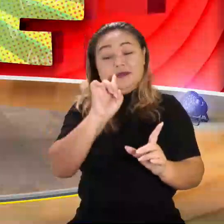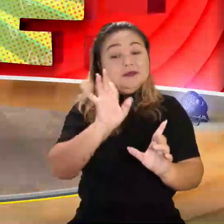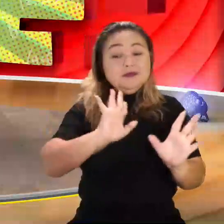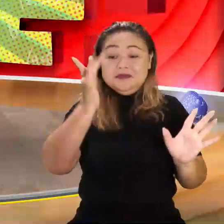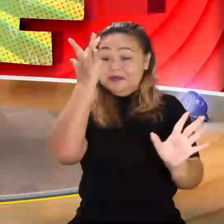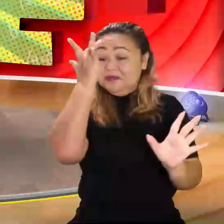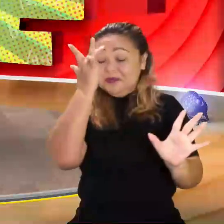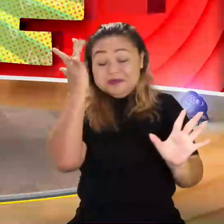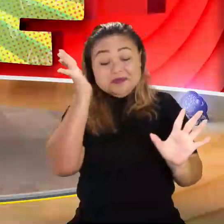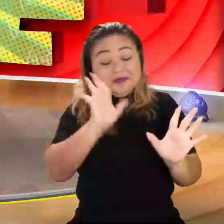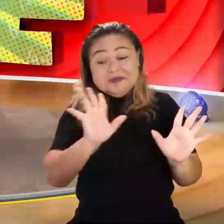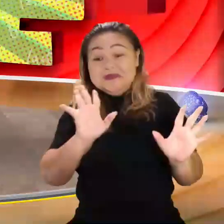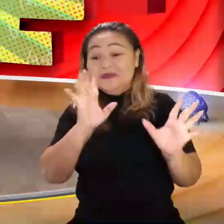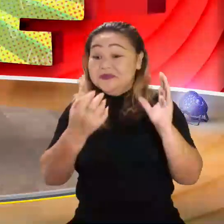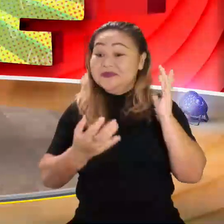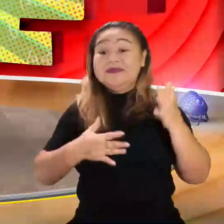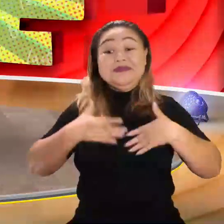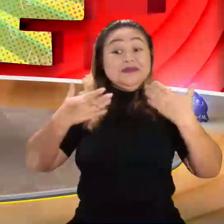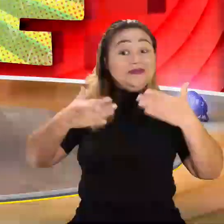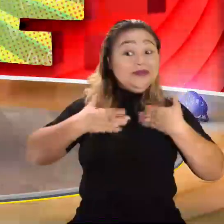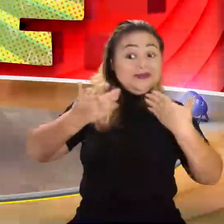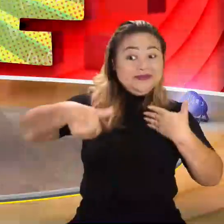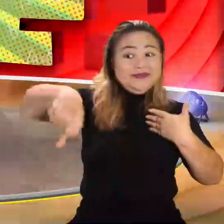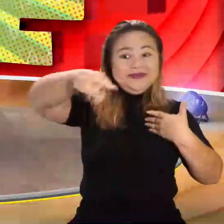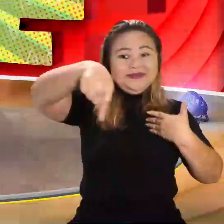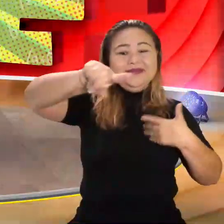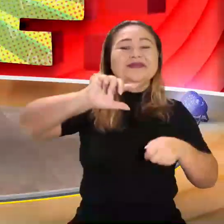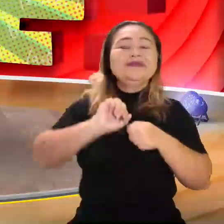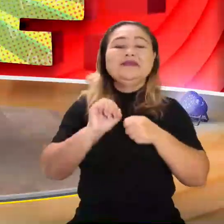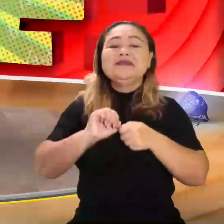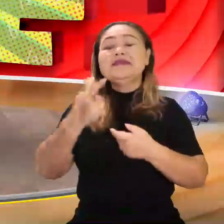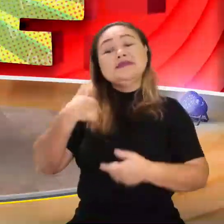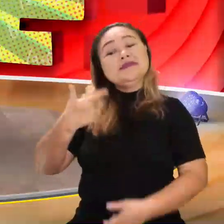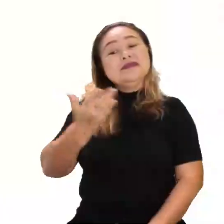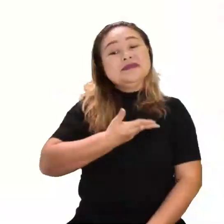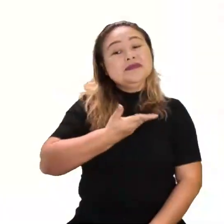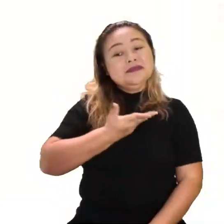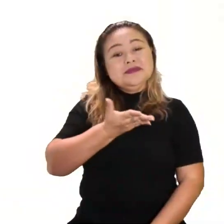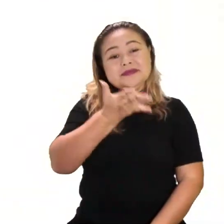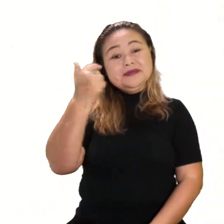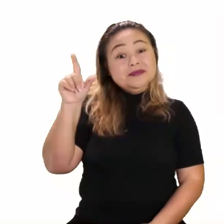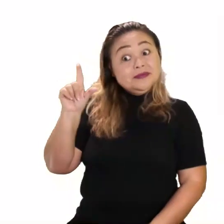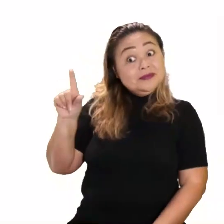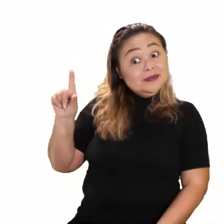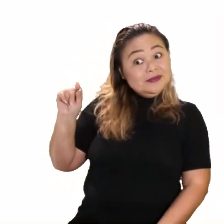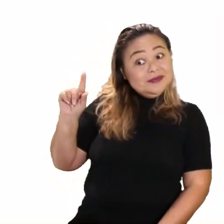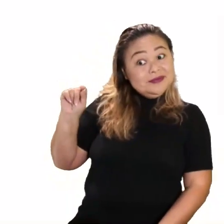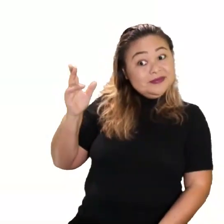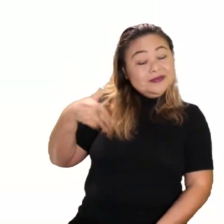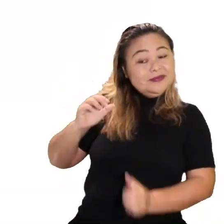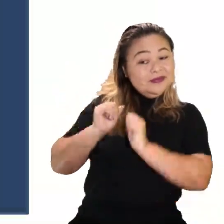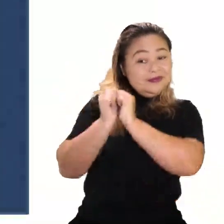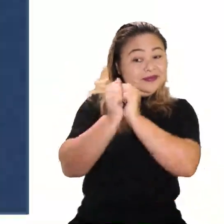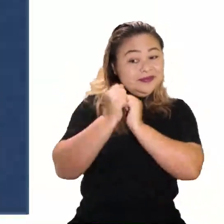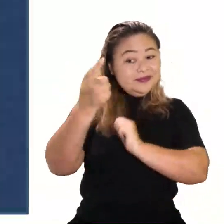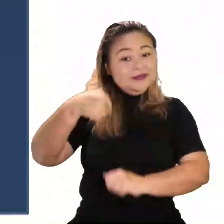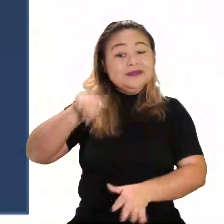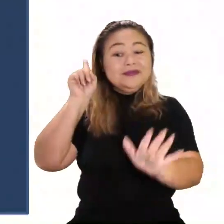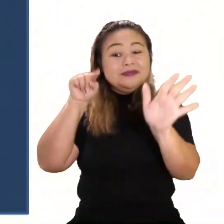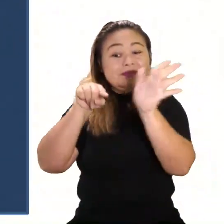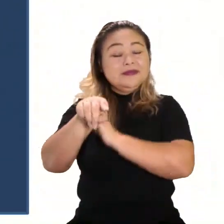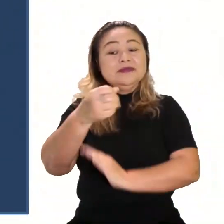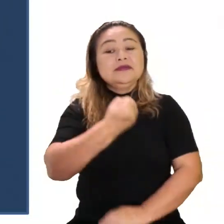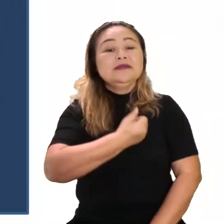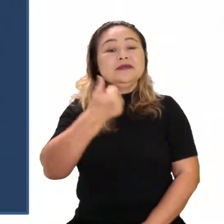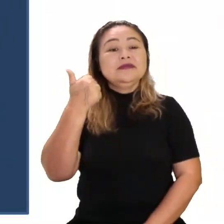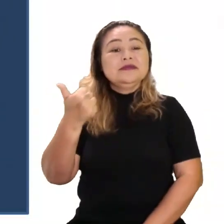Não sabe. Sempre surpreende, né? Vamos lá então, olha o nosso amiguinho lá e a gente vai para as perguntinhas junto com vocês. Pergunta de